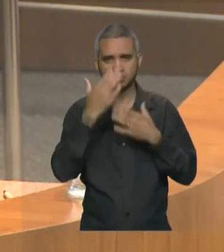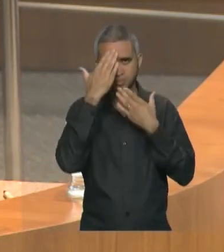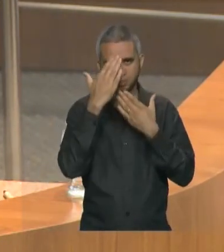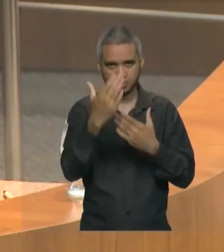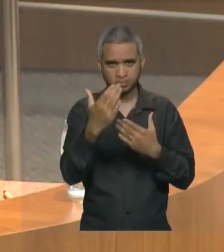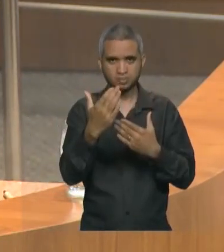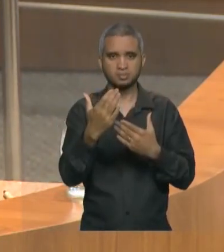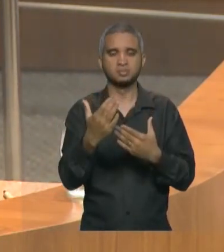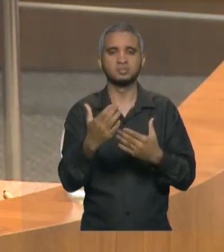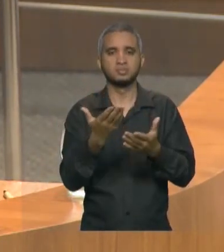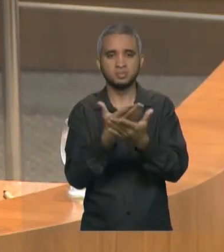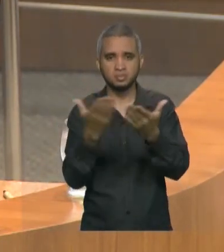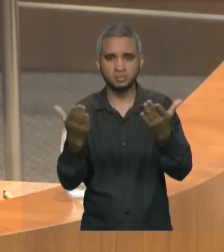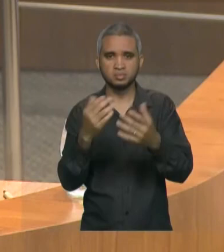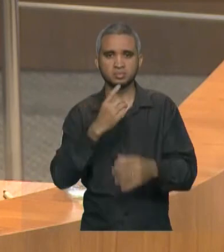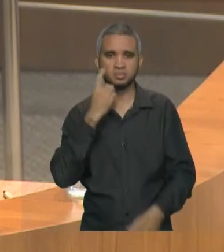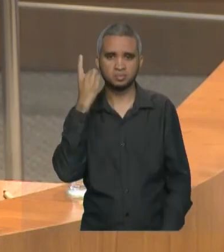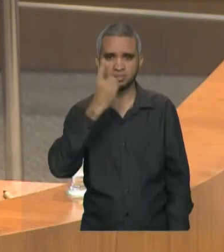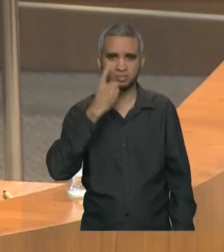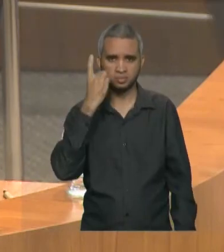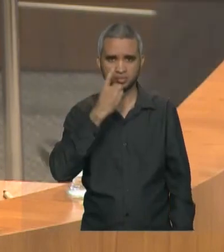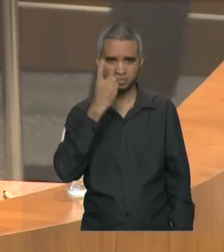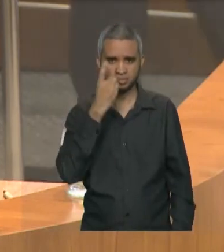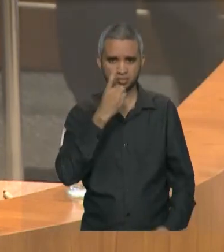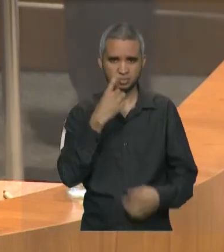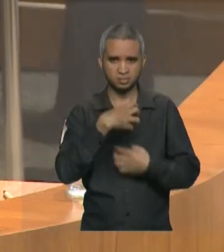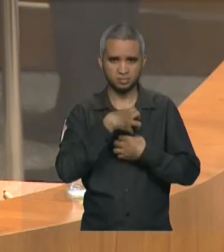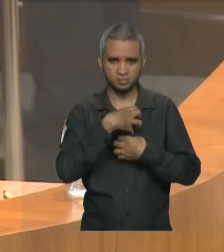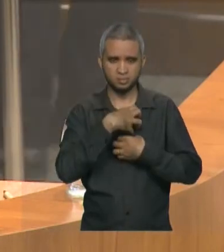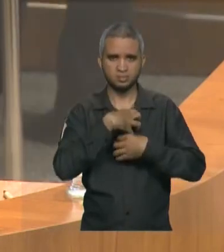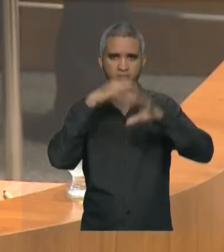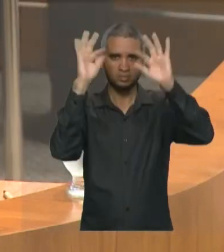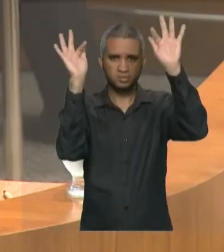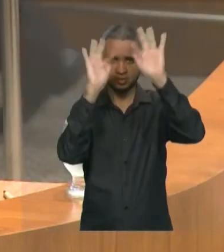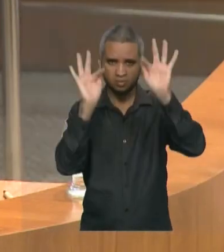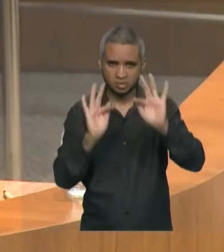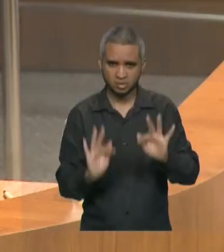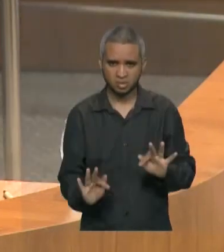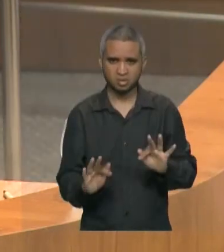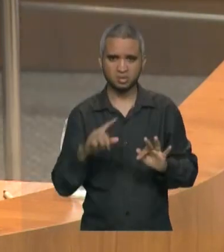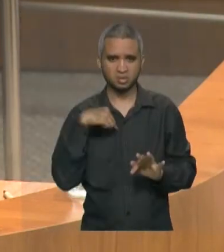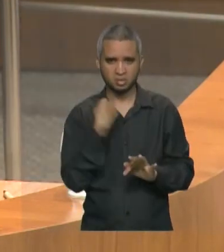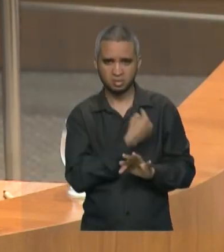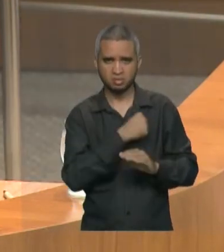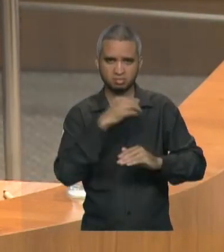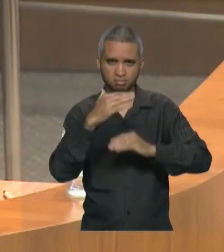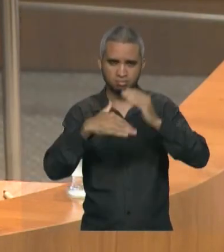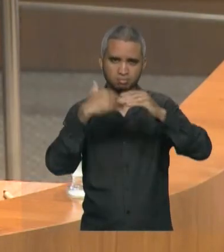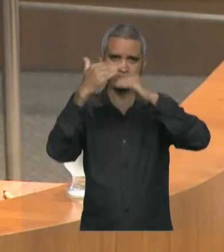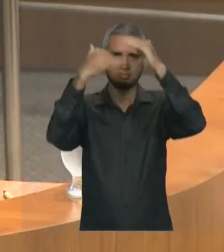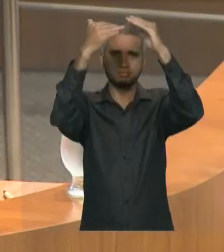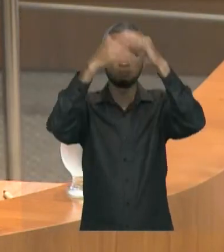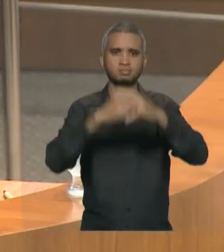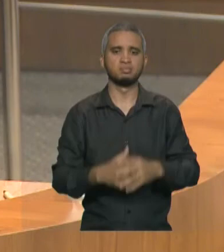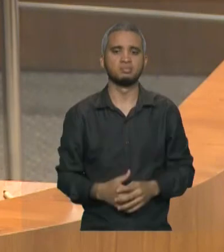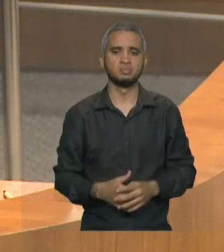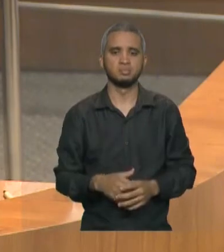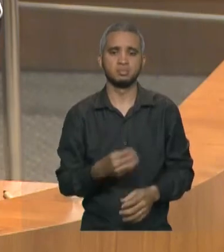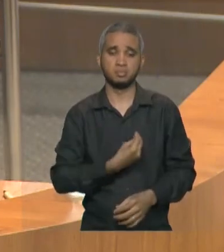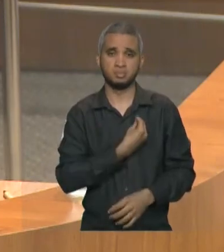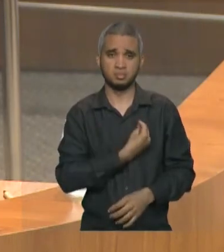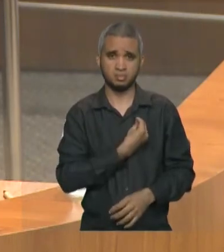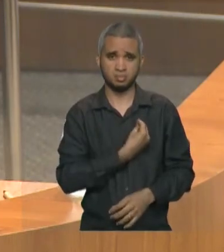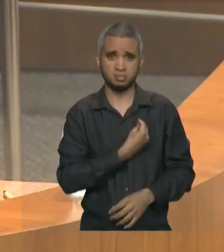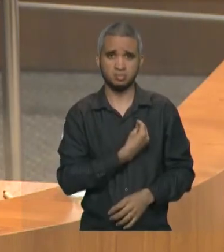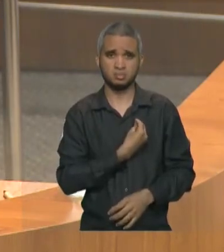deputadas aqui presentes, e fico muito feliz que nós vamos avançar e mais uma etapa dessa nossa caminhada, e